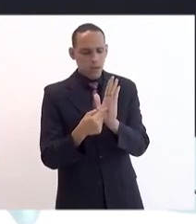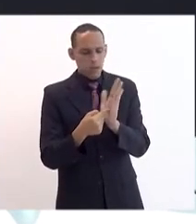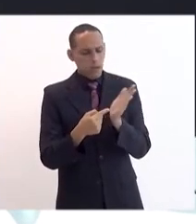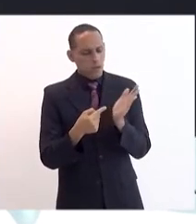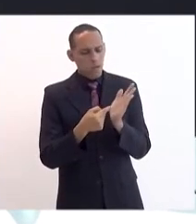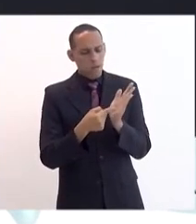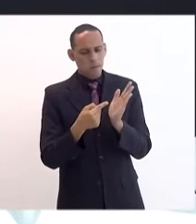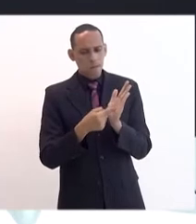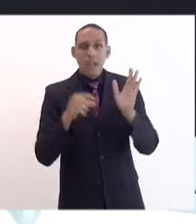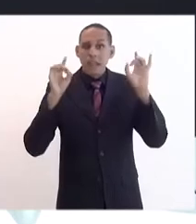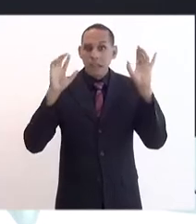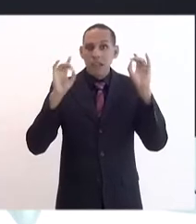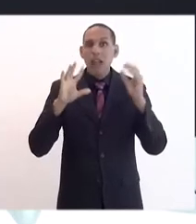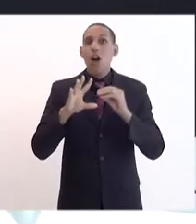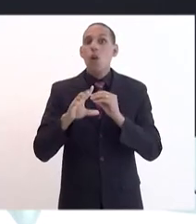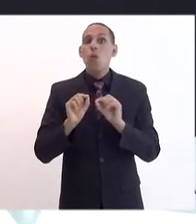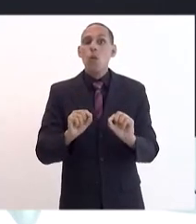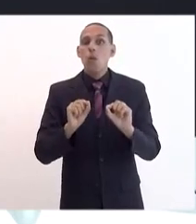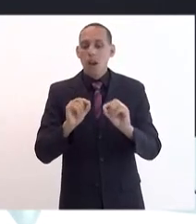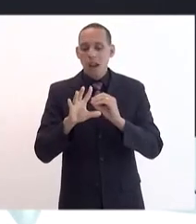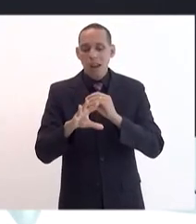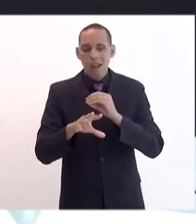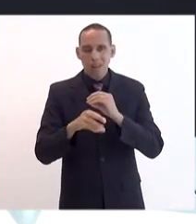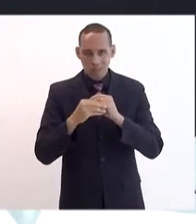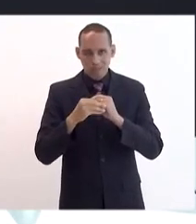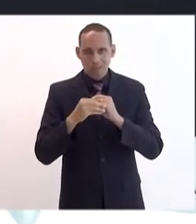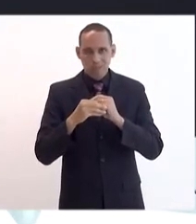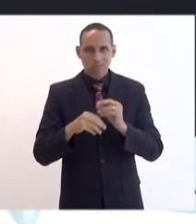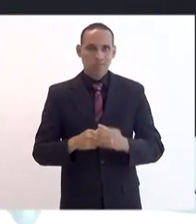com destaque aditivo.